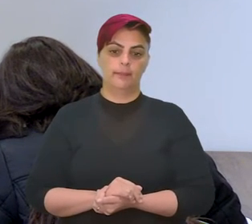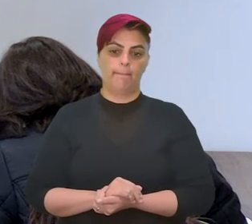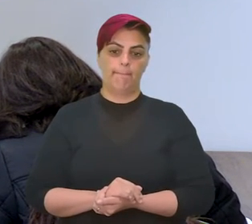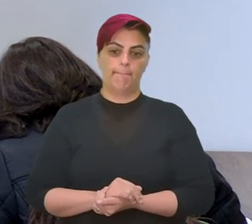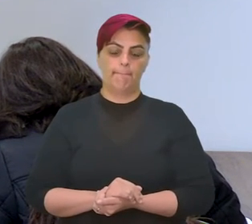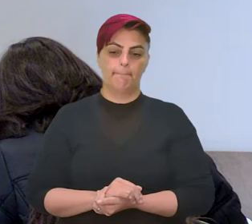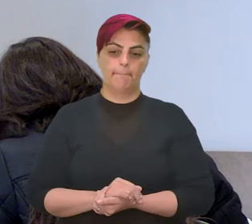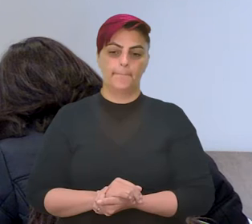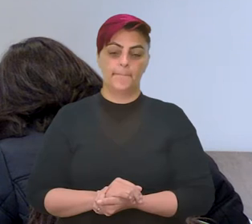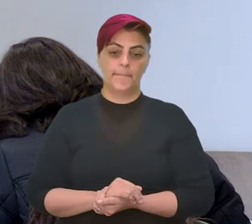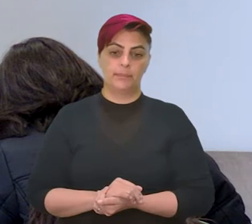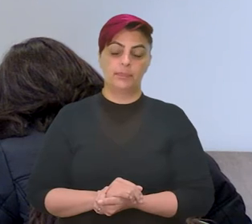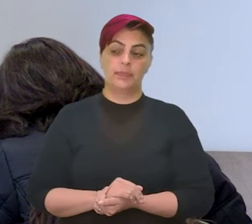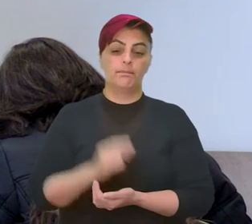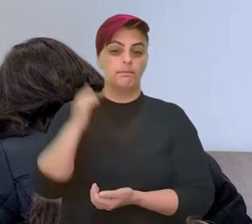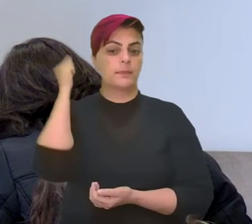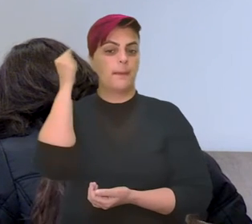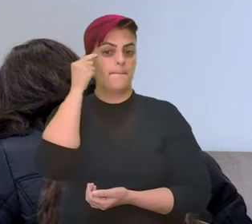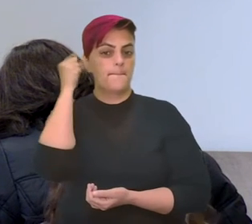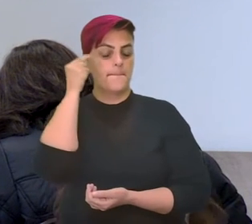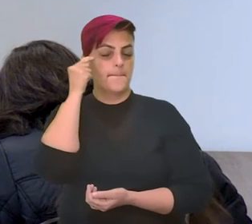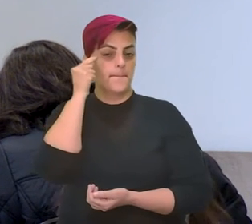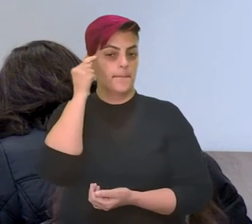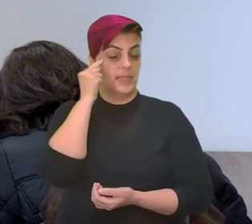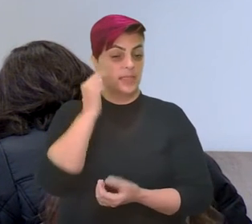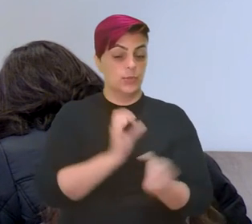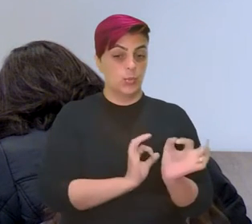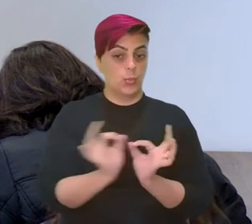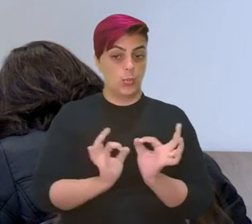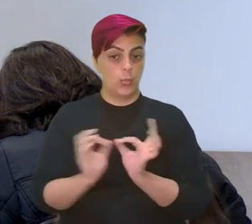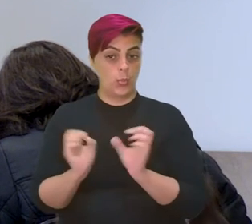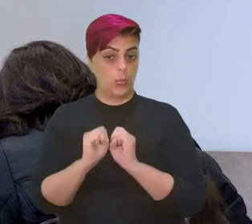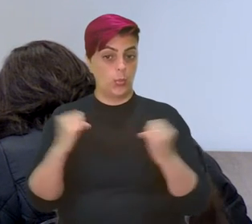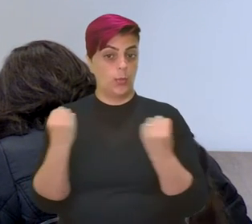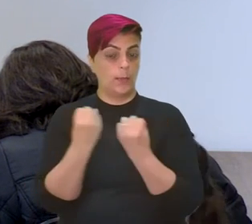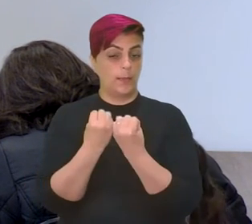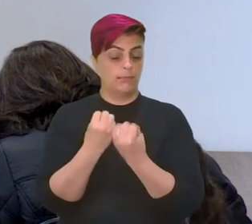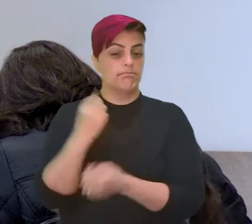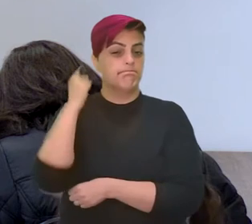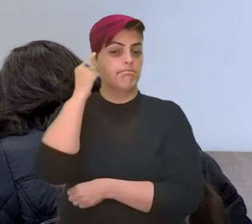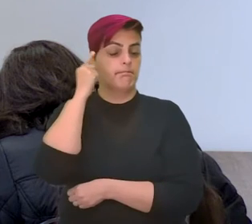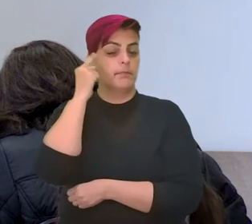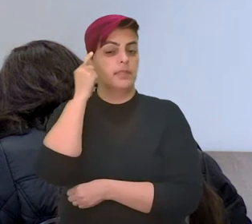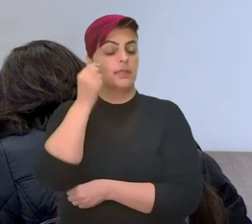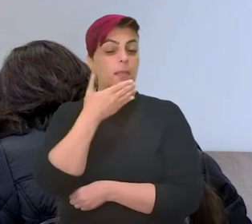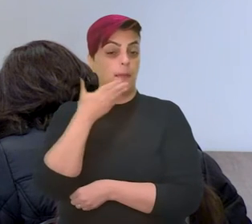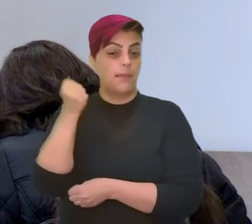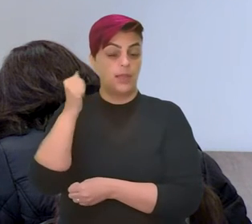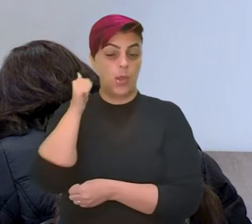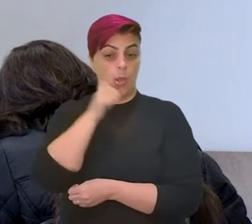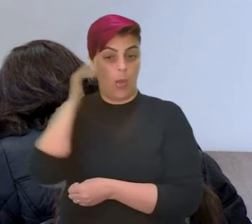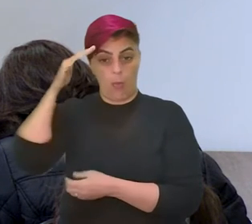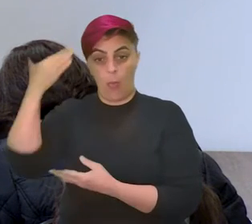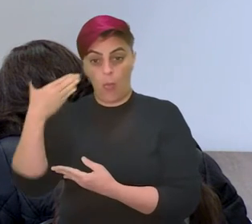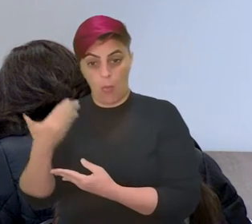Bem, ao conceber esse seminário, que celebra os 100 anos dessa obra que simboliza a origem da etnografia, nos pareceu que a melhor maneira de honrá-la